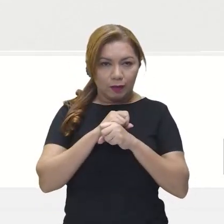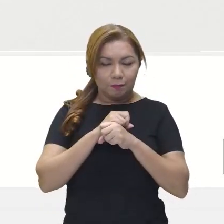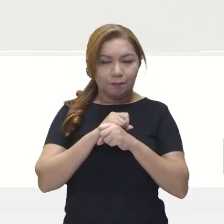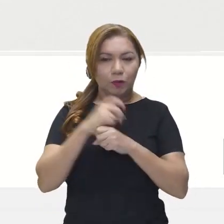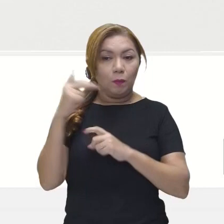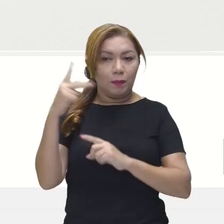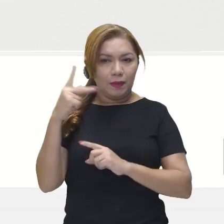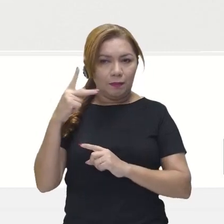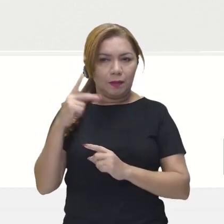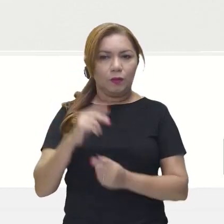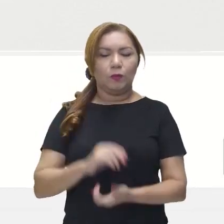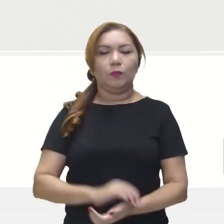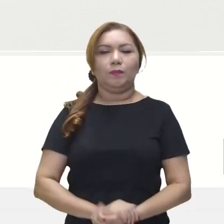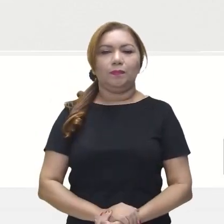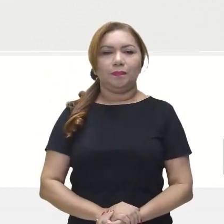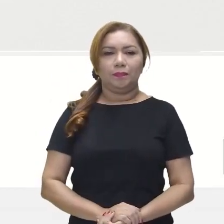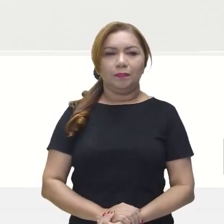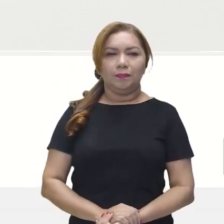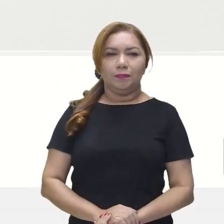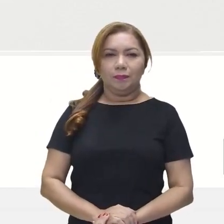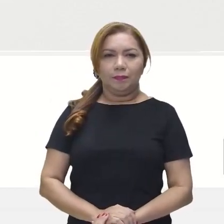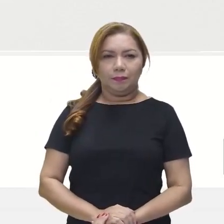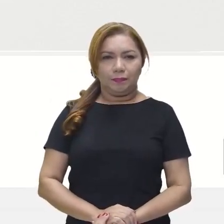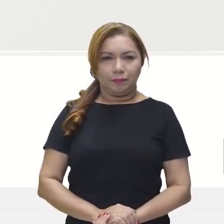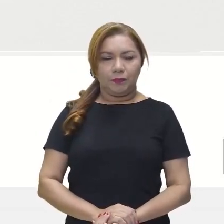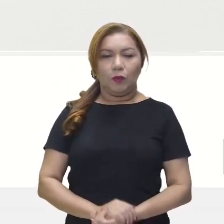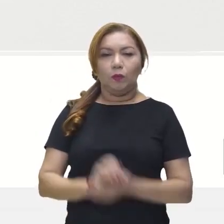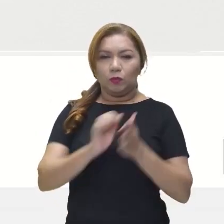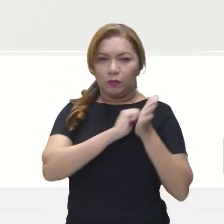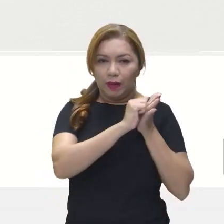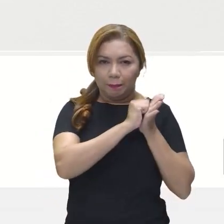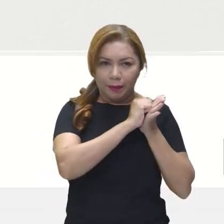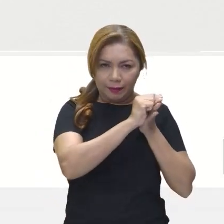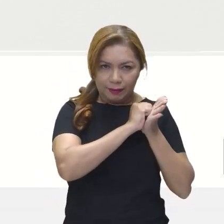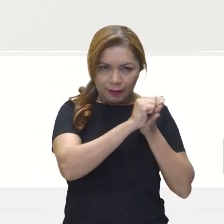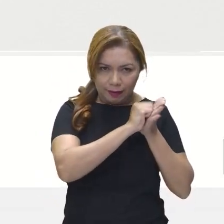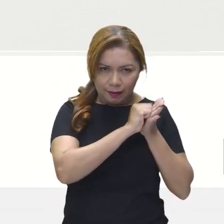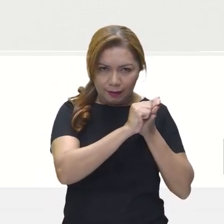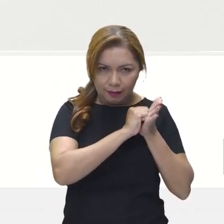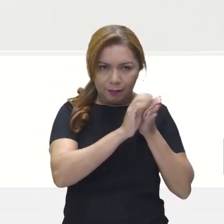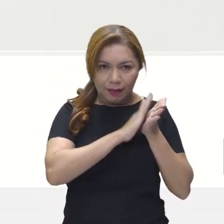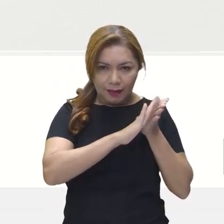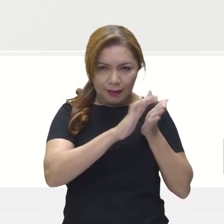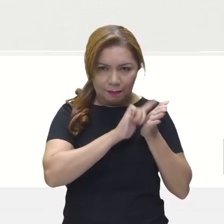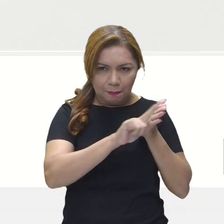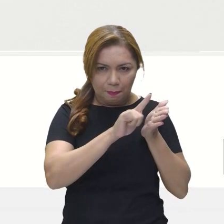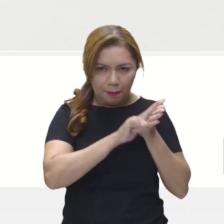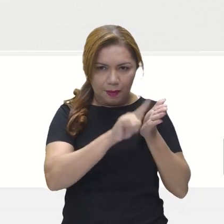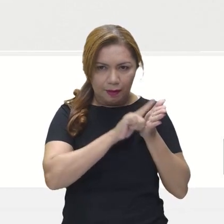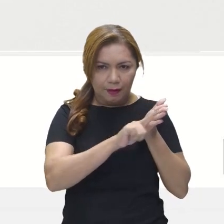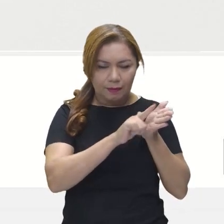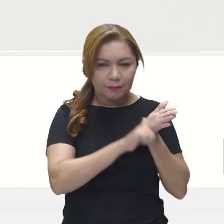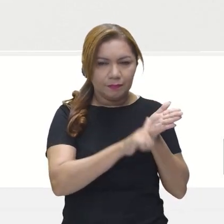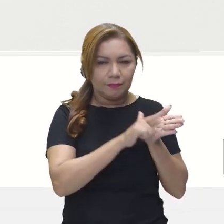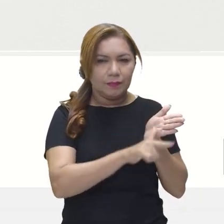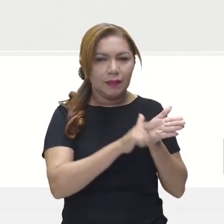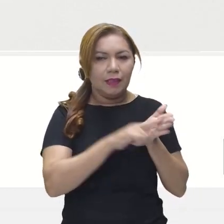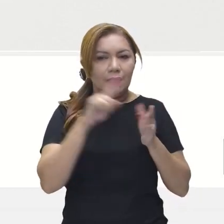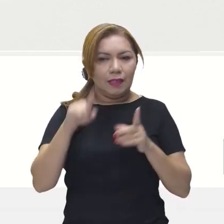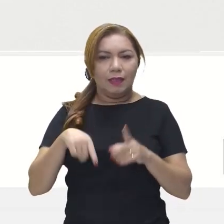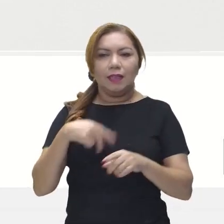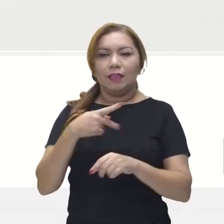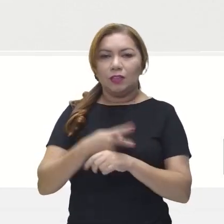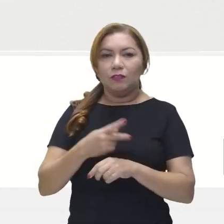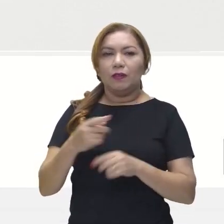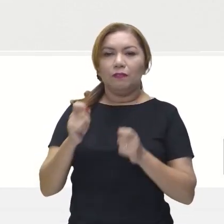apagar isso aqui. Eu vou apagar que é para poder a gente fazer o cálculo do perímetro. Anota